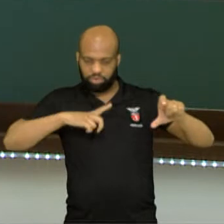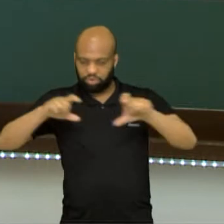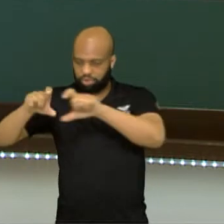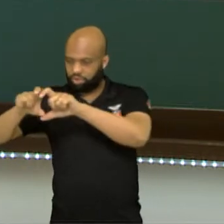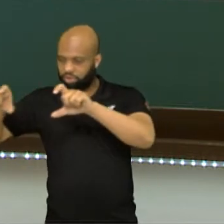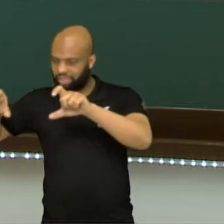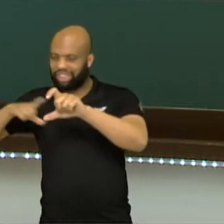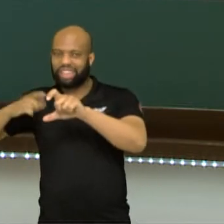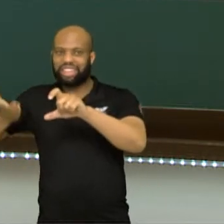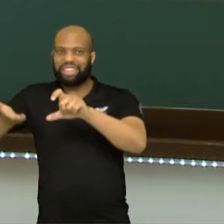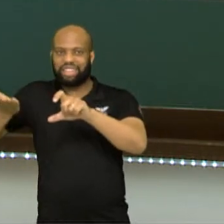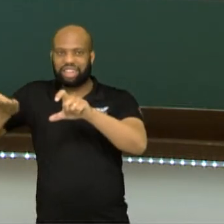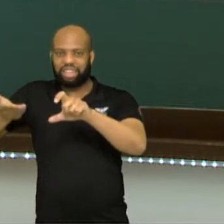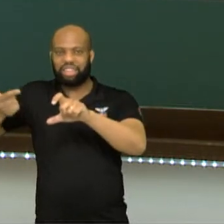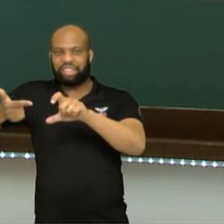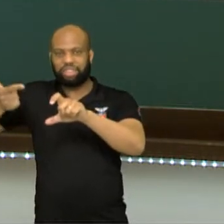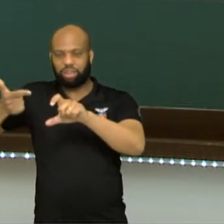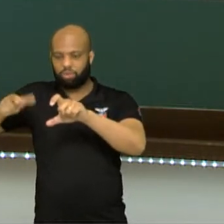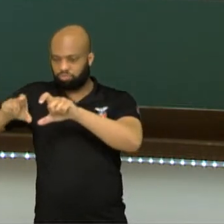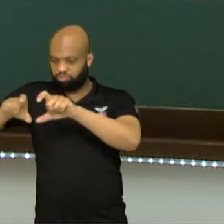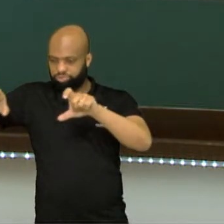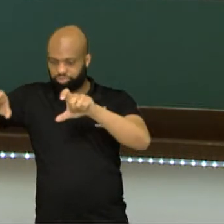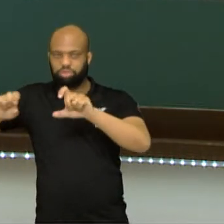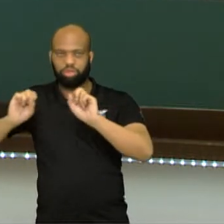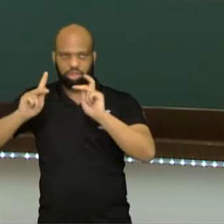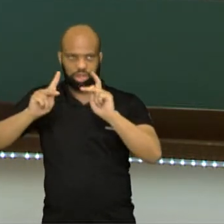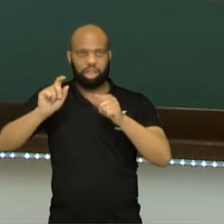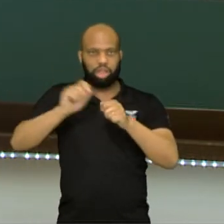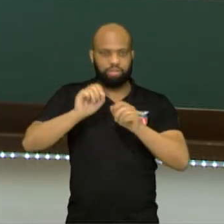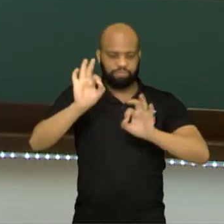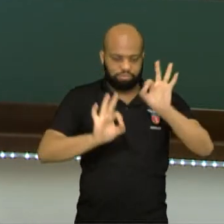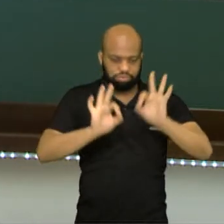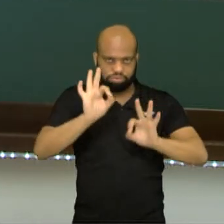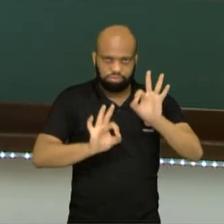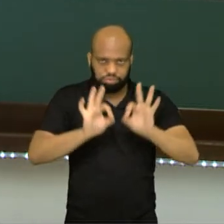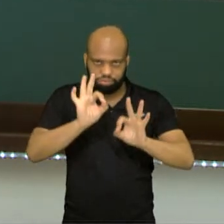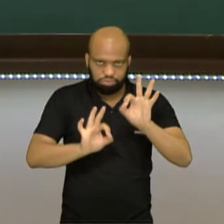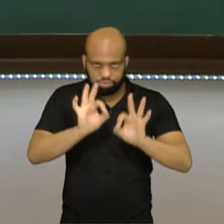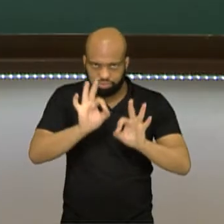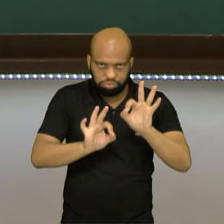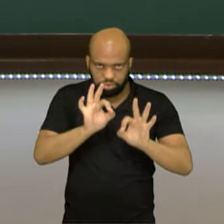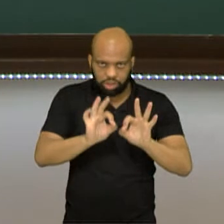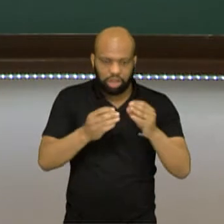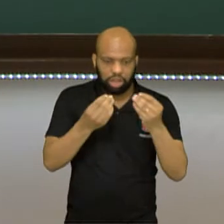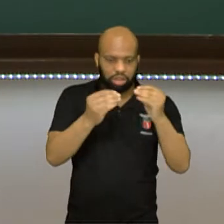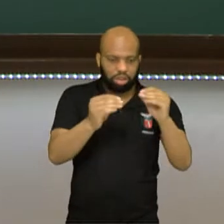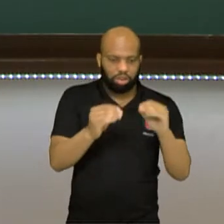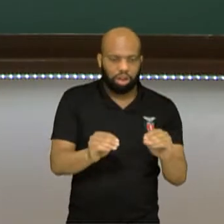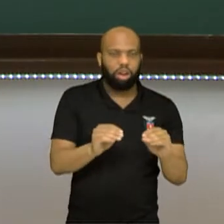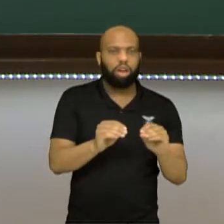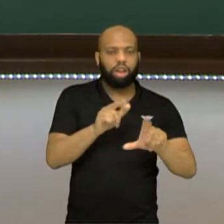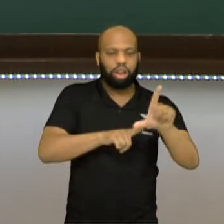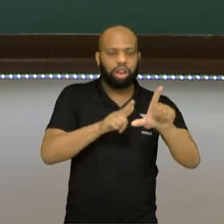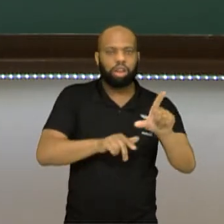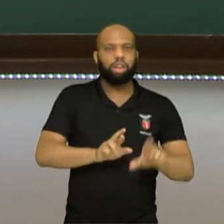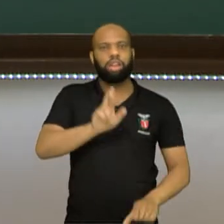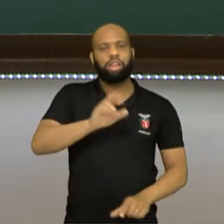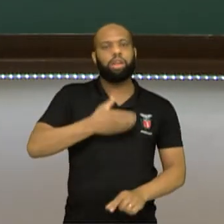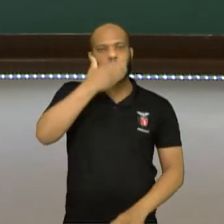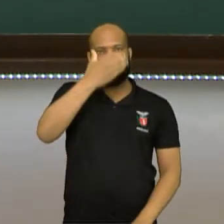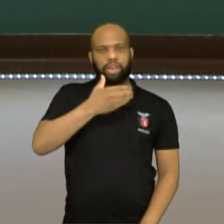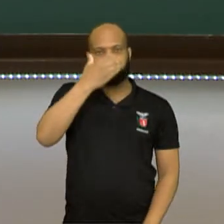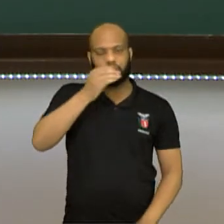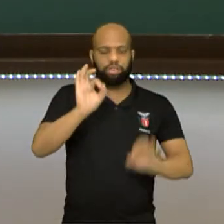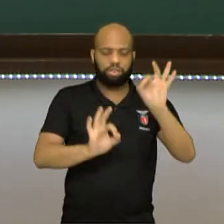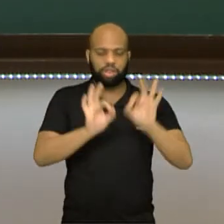segundo prato, que eu vou pensar que é o segundo membro da minha equação. Coloco uma letrinha para representar as maçãs aí, monta essa